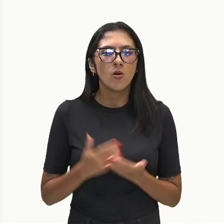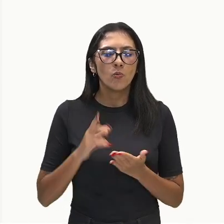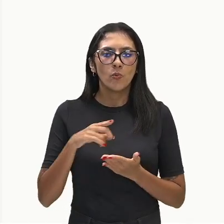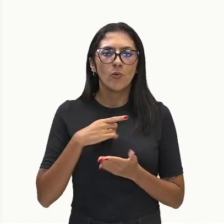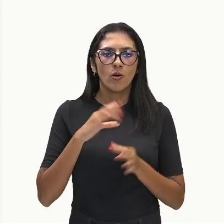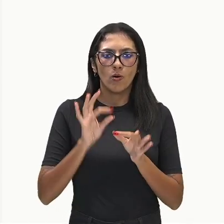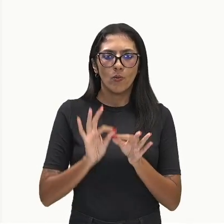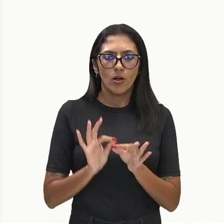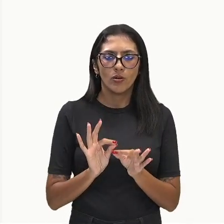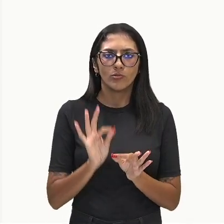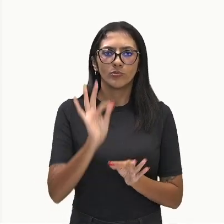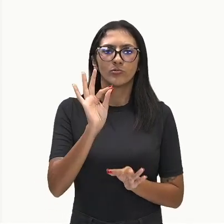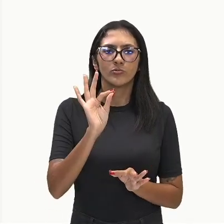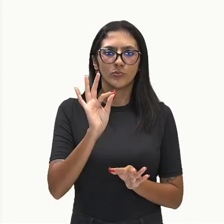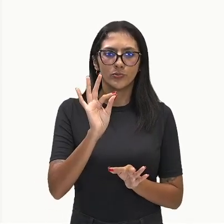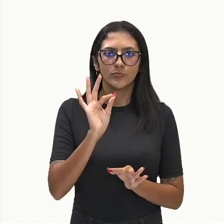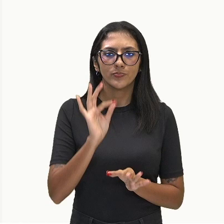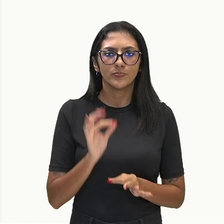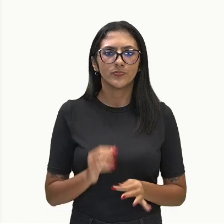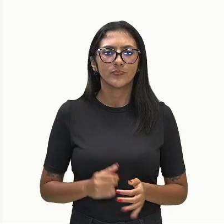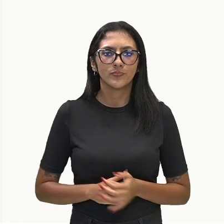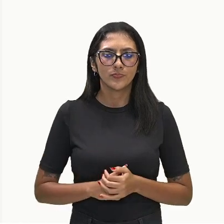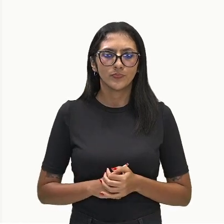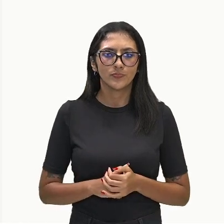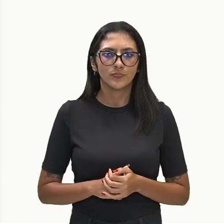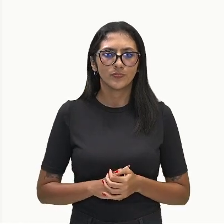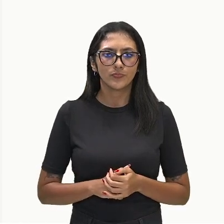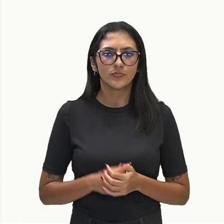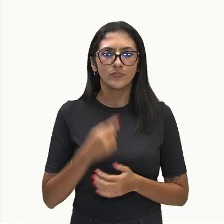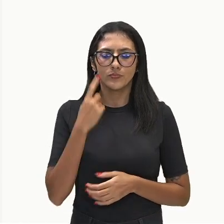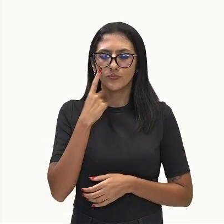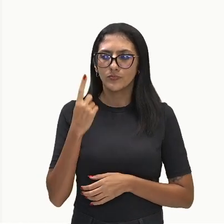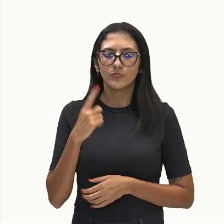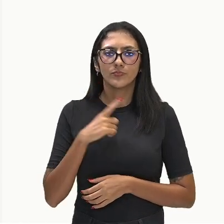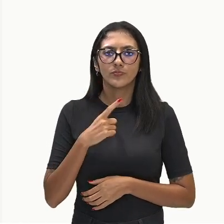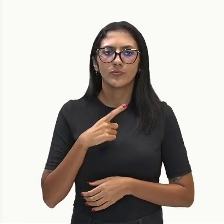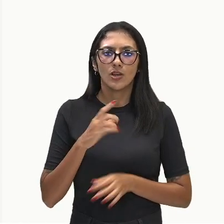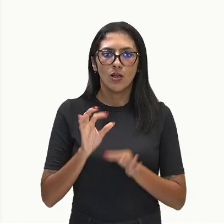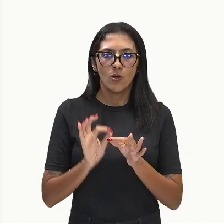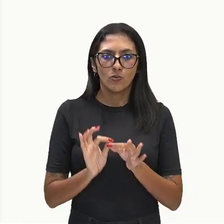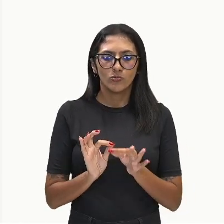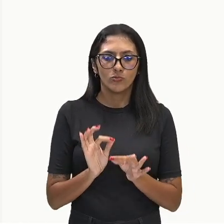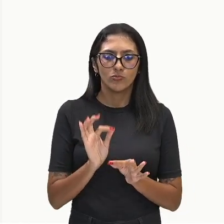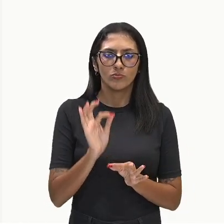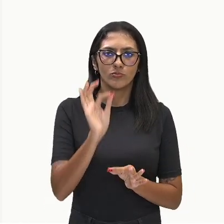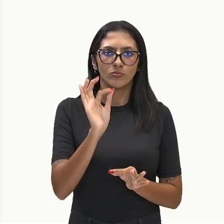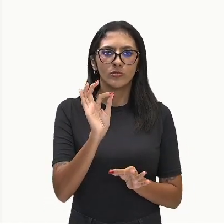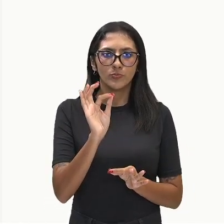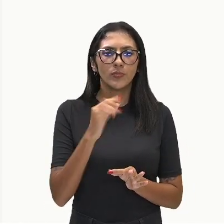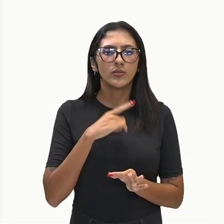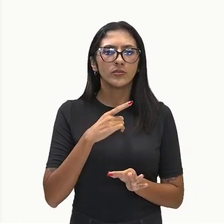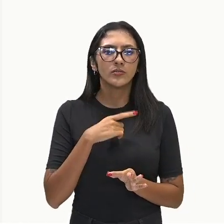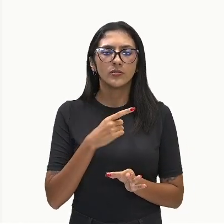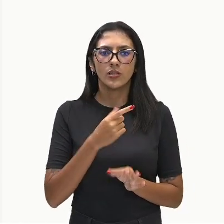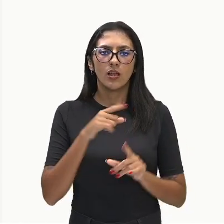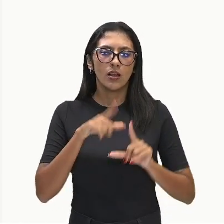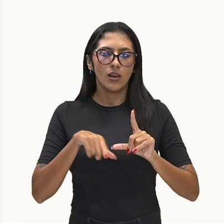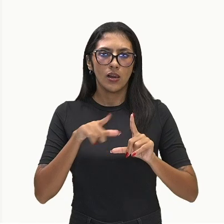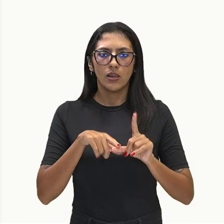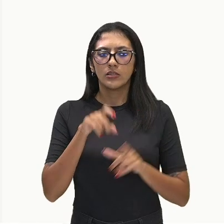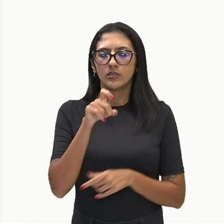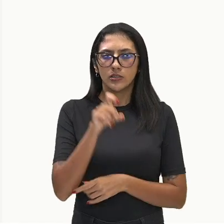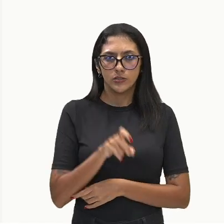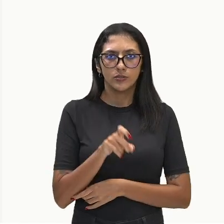desse triângulo. A gente traçou aqui ao meio a altura do triângulo e chamamos de x.